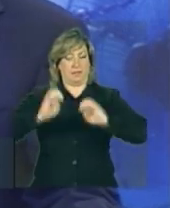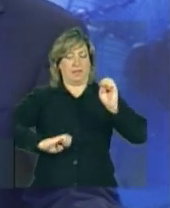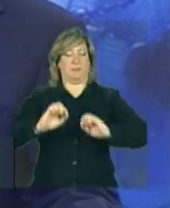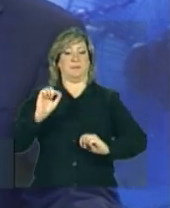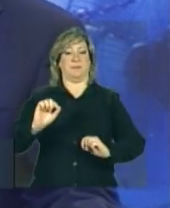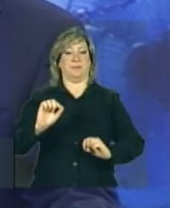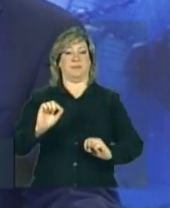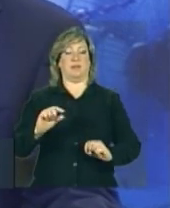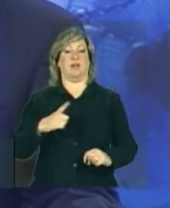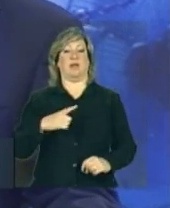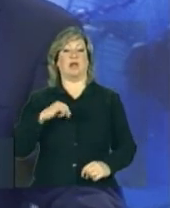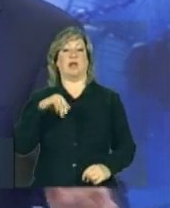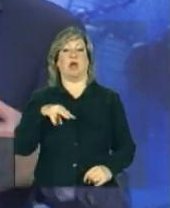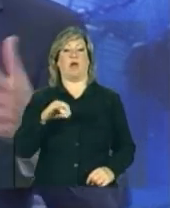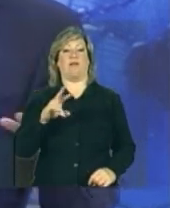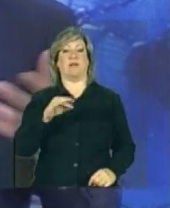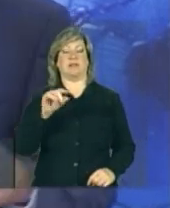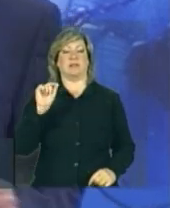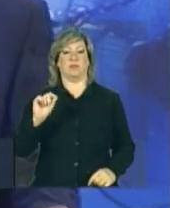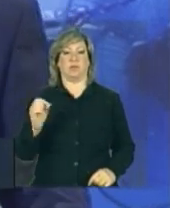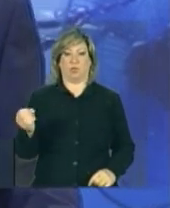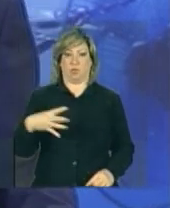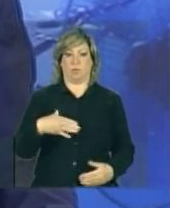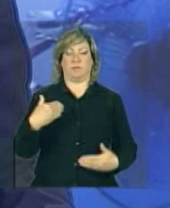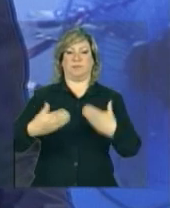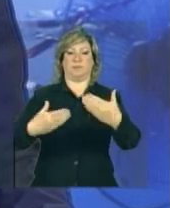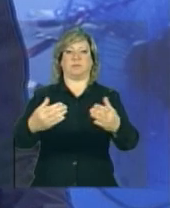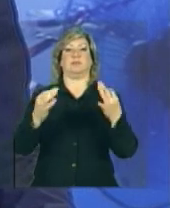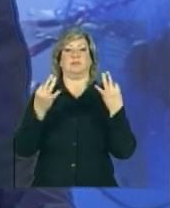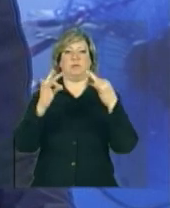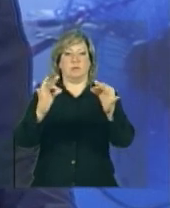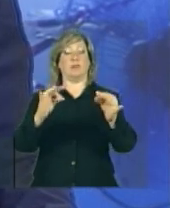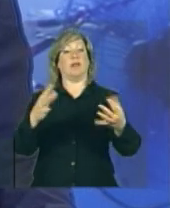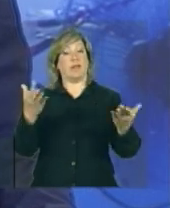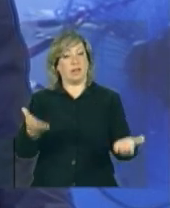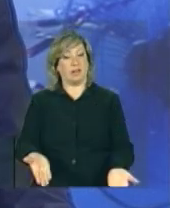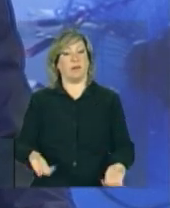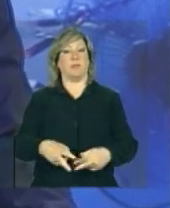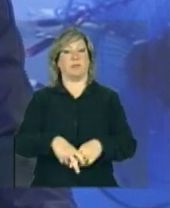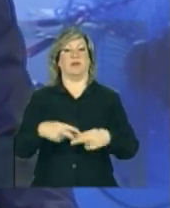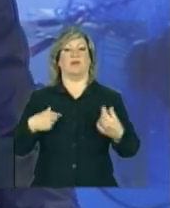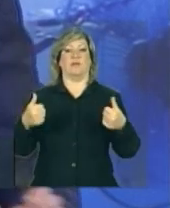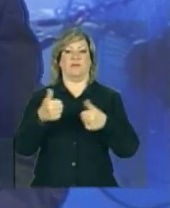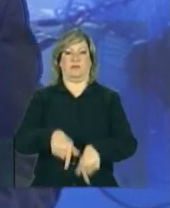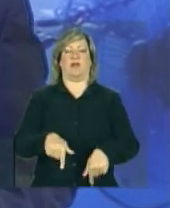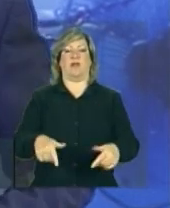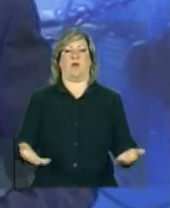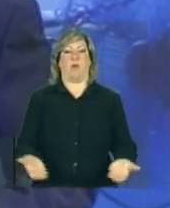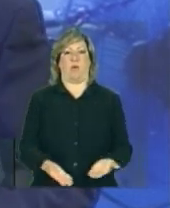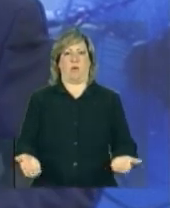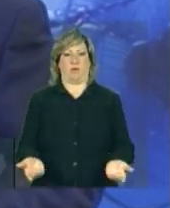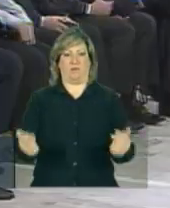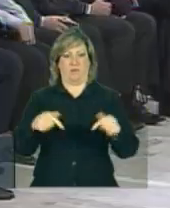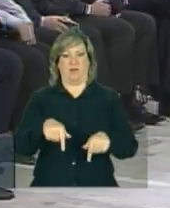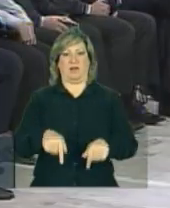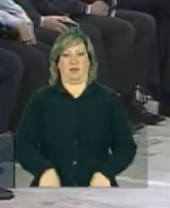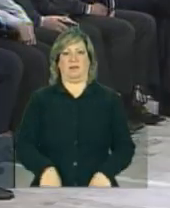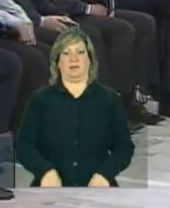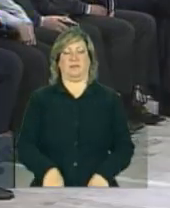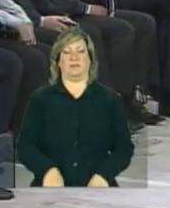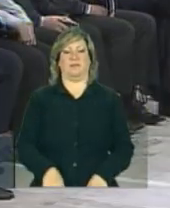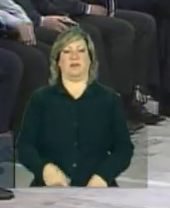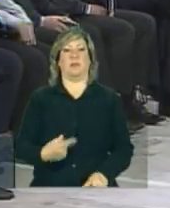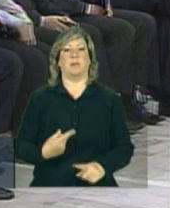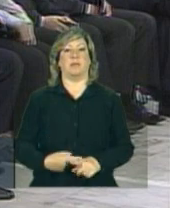pela inovação, e essa inovação realmente é o que nos traz aqui hoje. Por acreditar na importância do